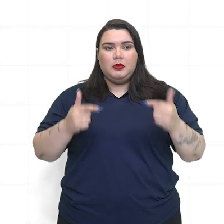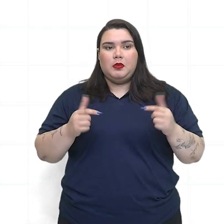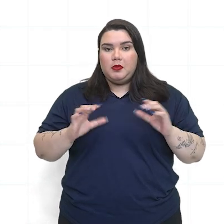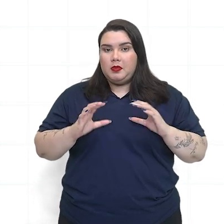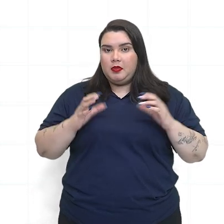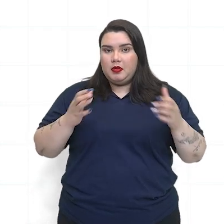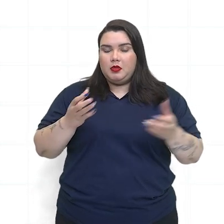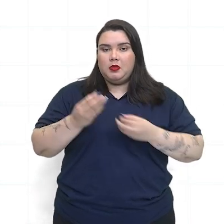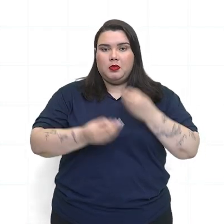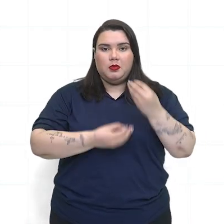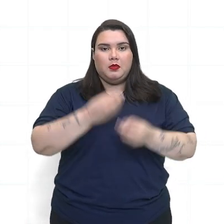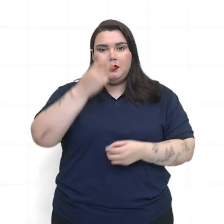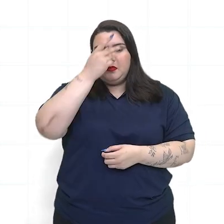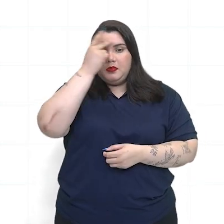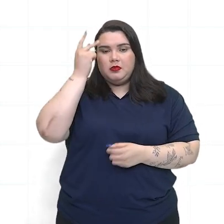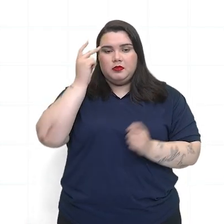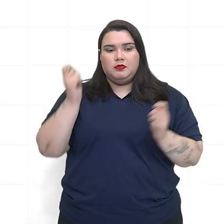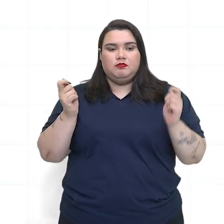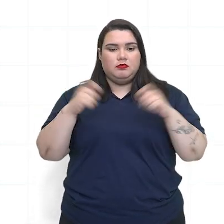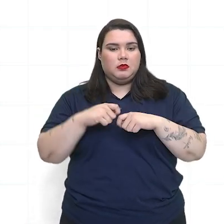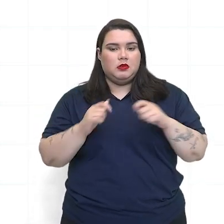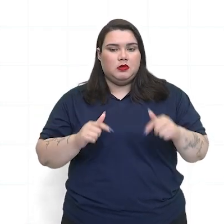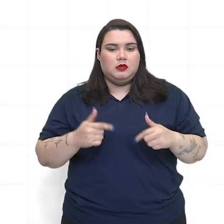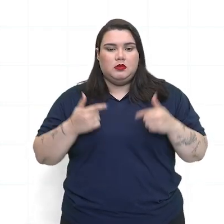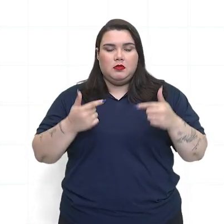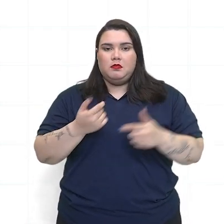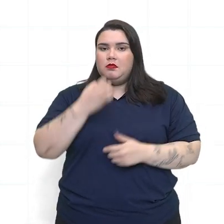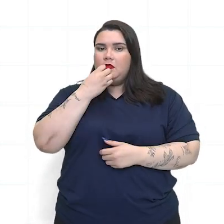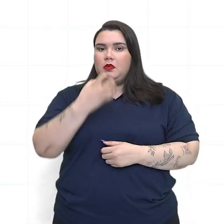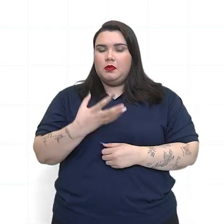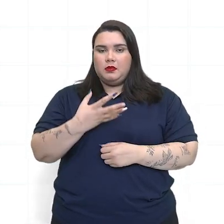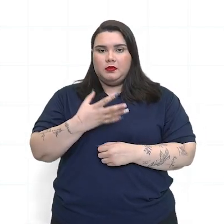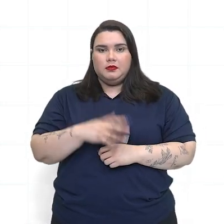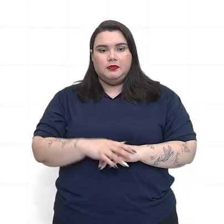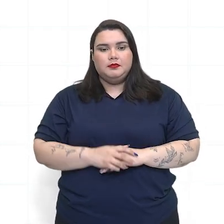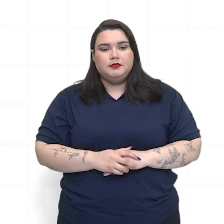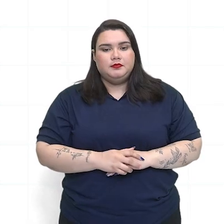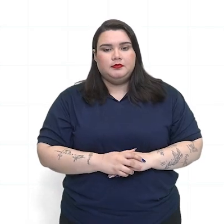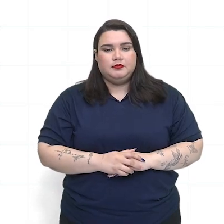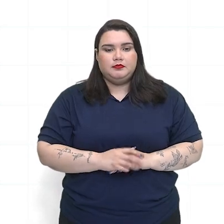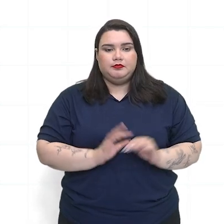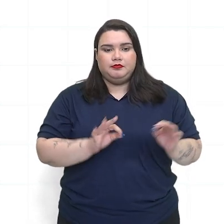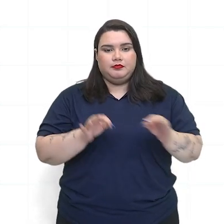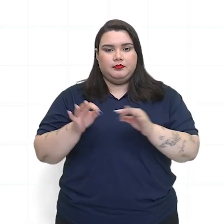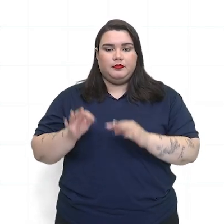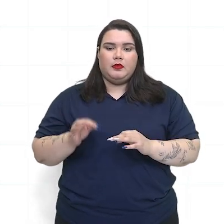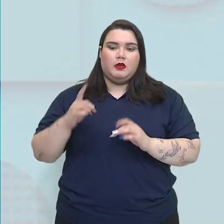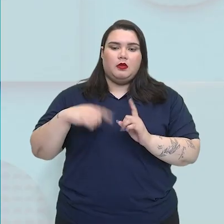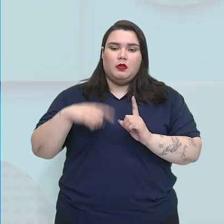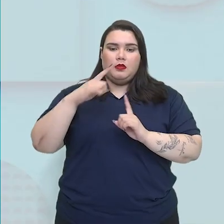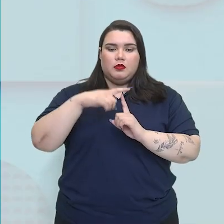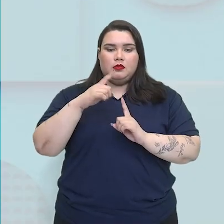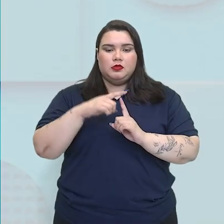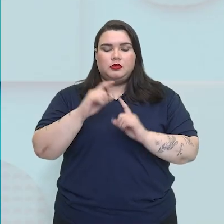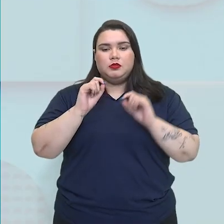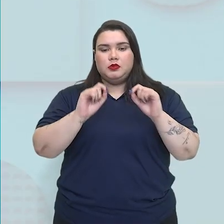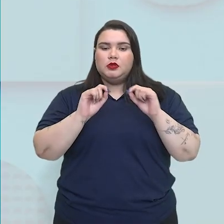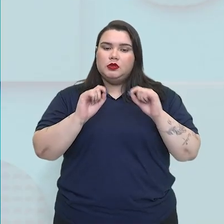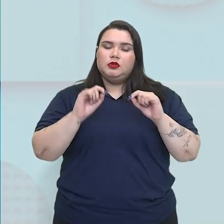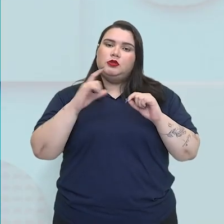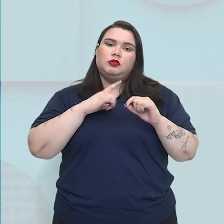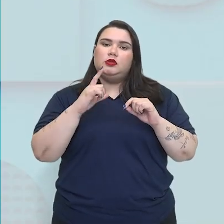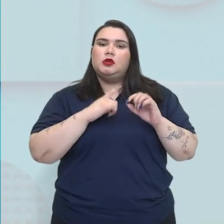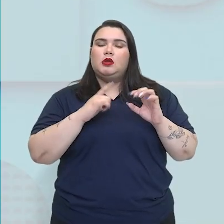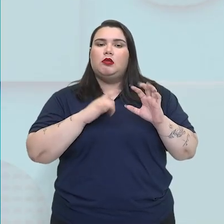como as pessoas podem ser valentes e fazer coisas extraordinárias. Então, isso é uma forma, né, de incentivar